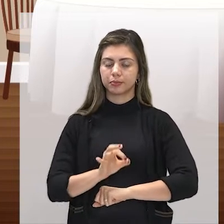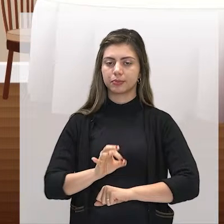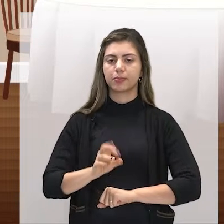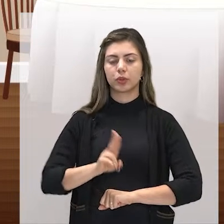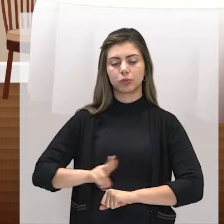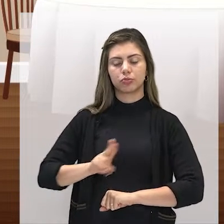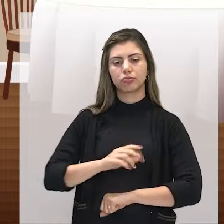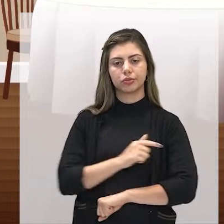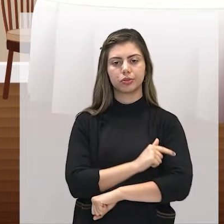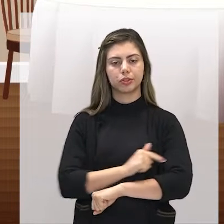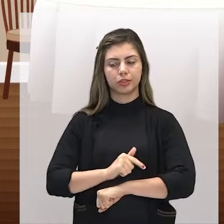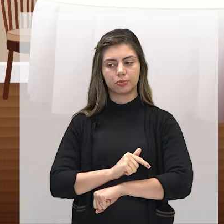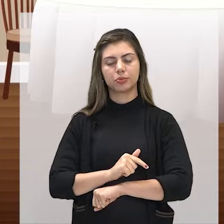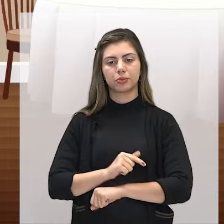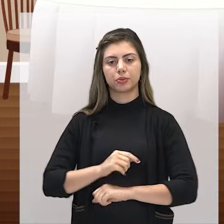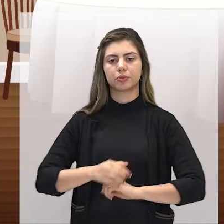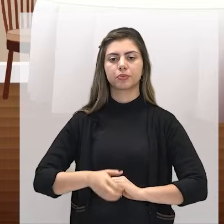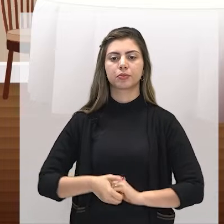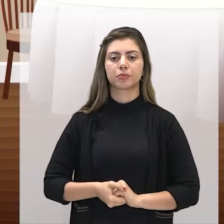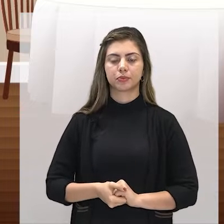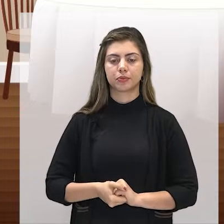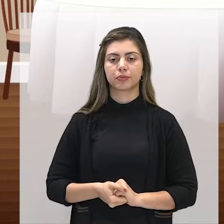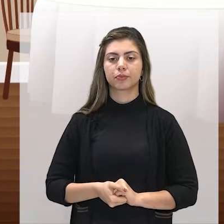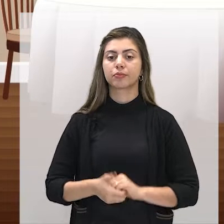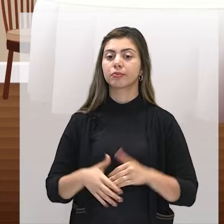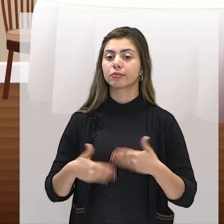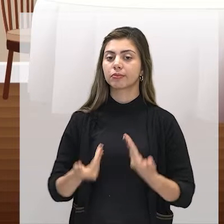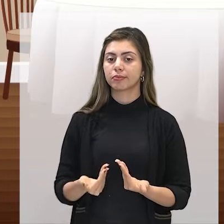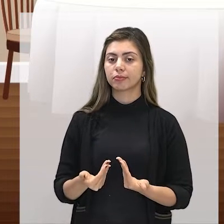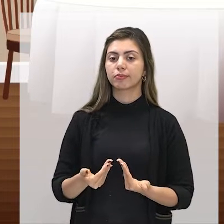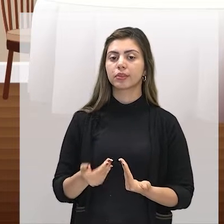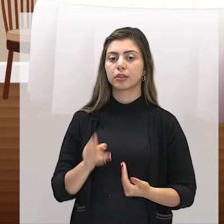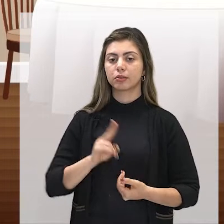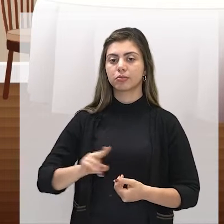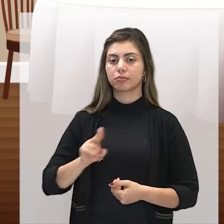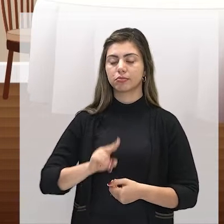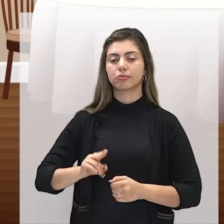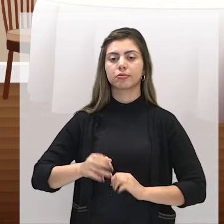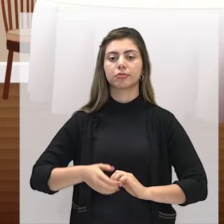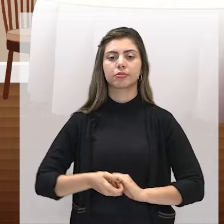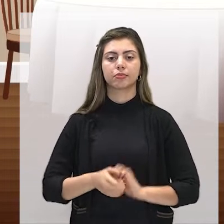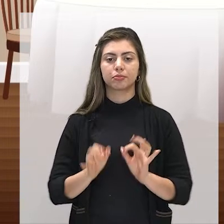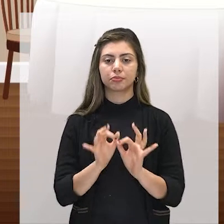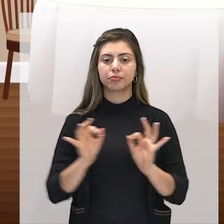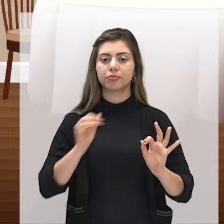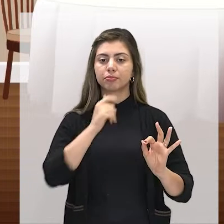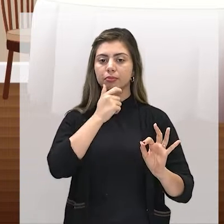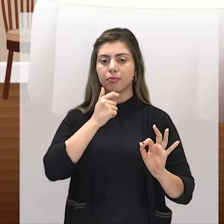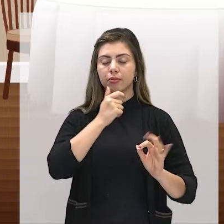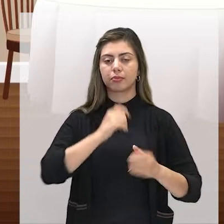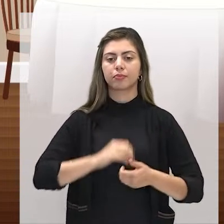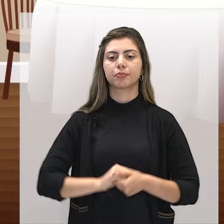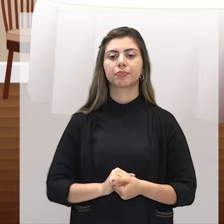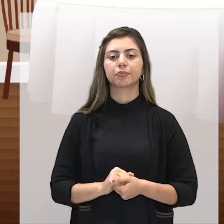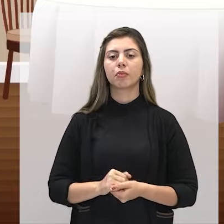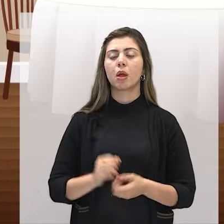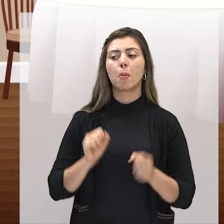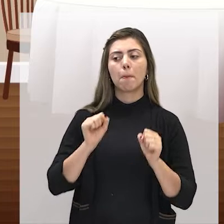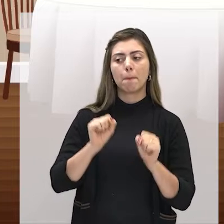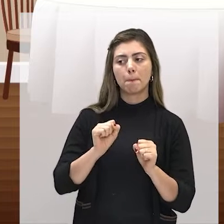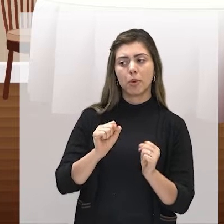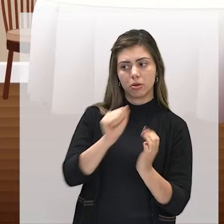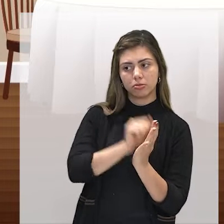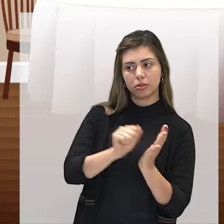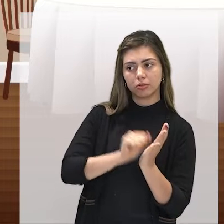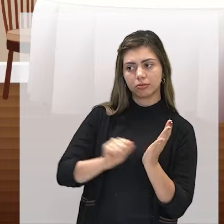me dirigir aos meus clientes. Nesse caso, may I take your order? Posso tirar o pedido de